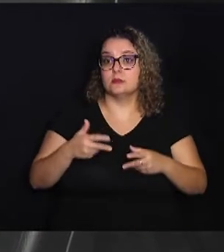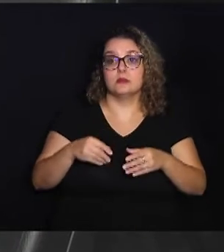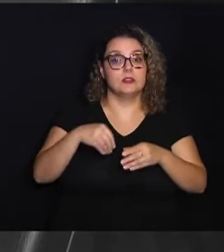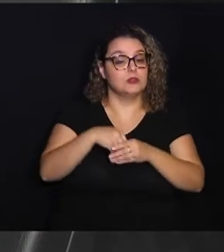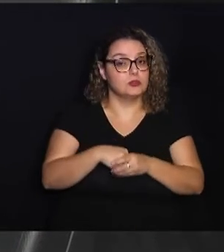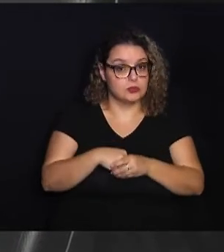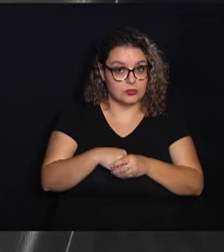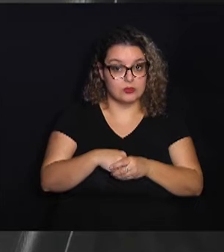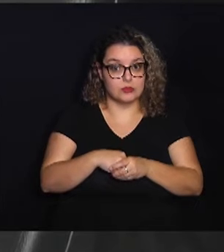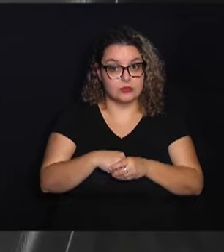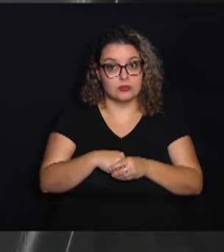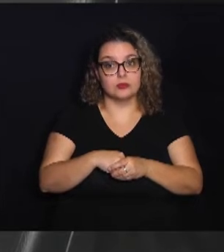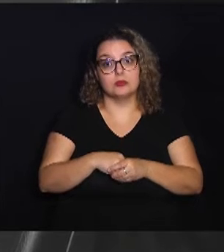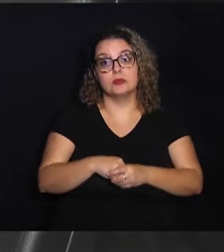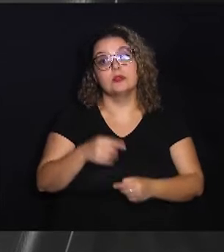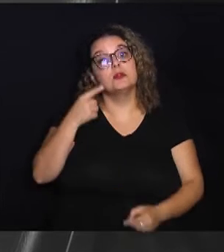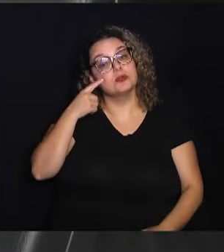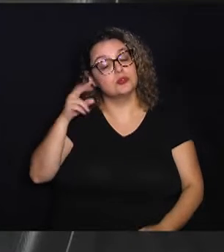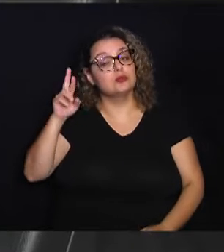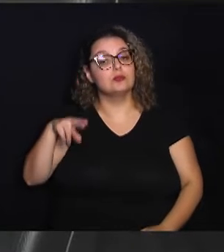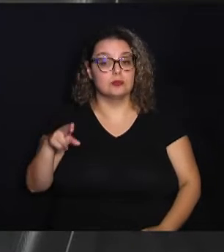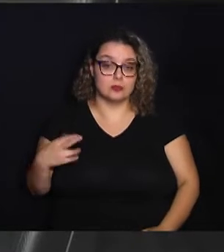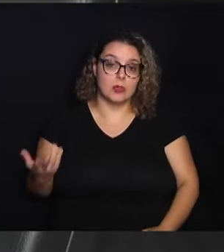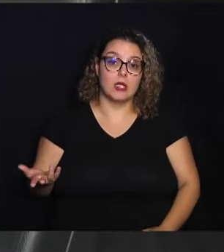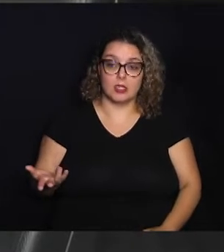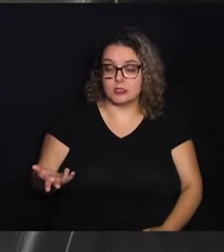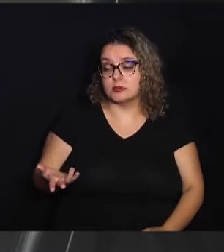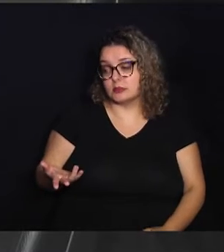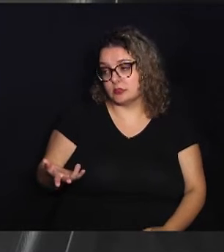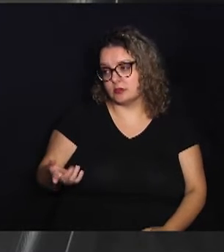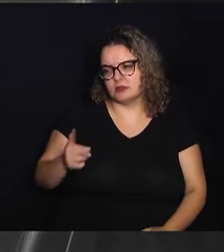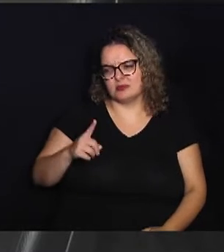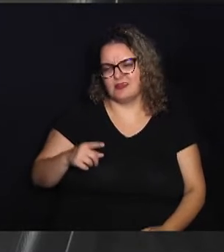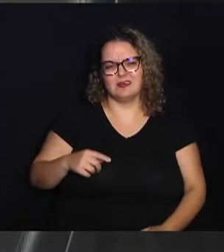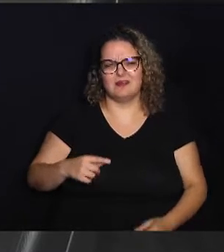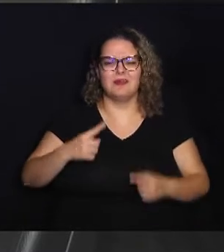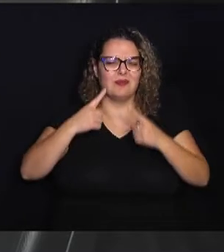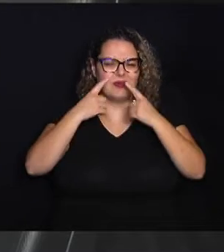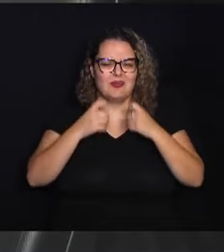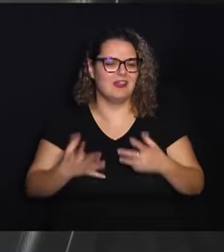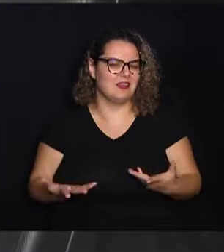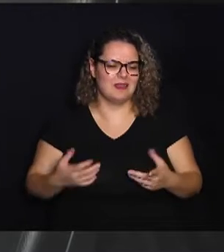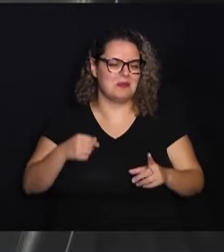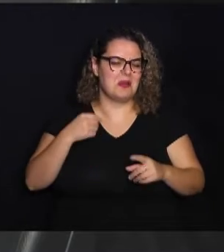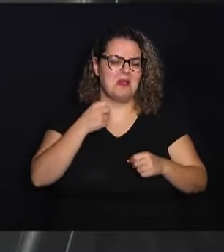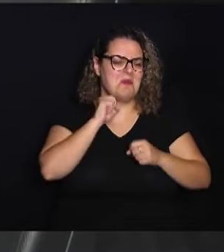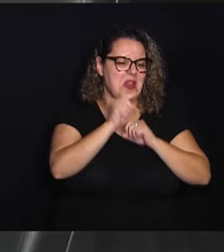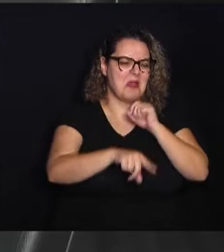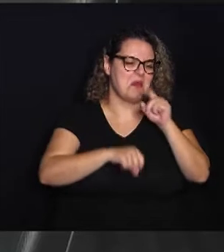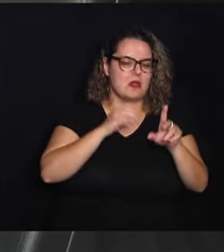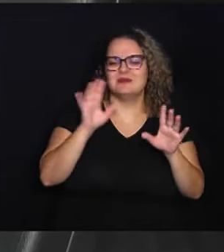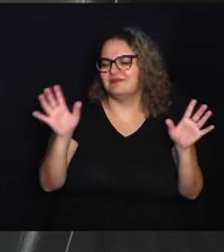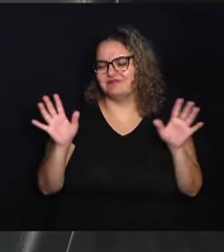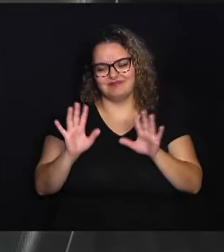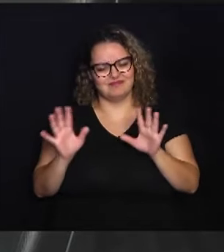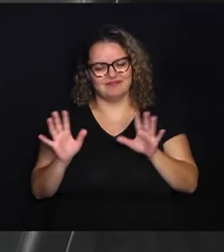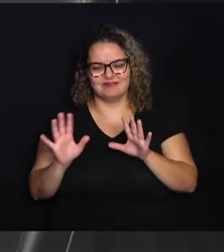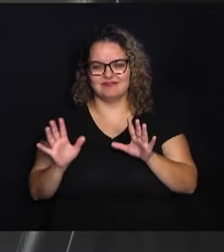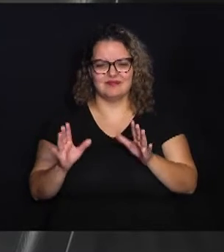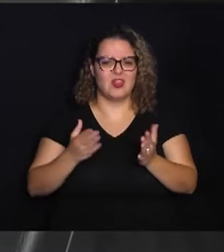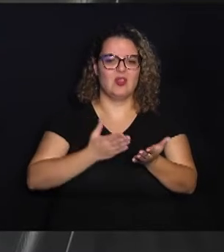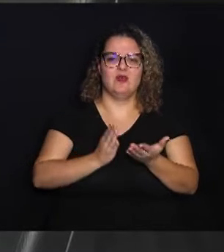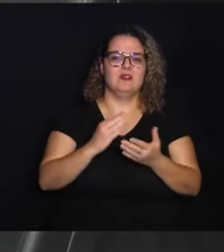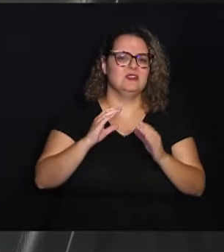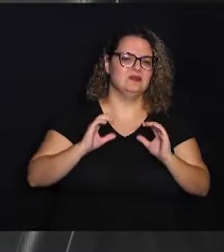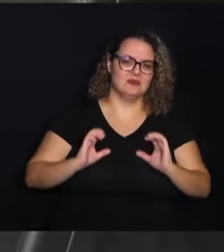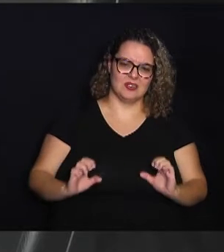de uma racionalidade, digamos assim, né? Sem agredir, sem fazer nada assim que fuja um pouco da ética.